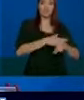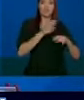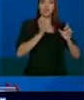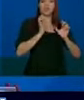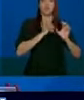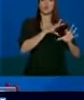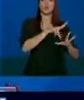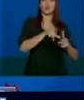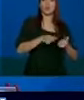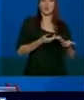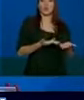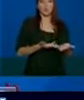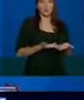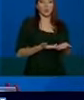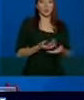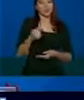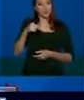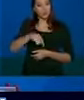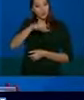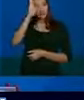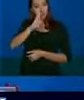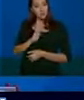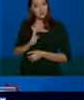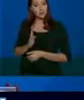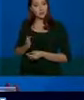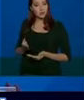mundo. E nós aqui